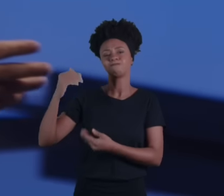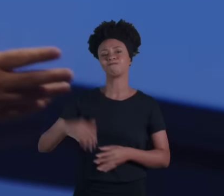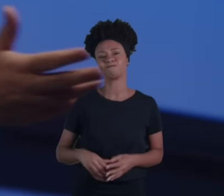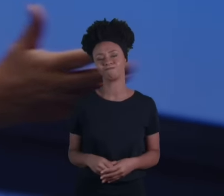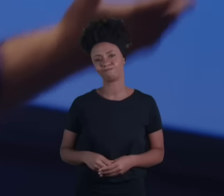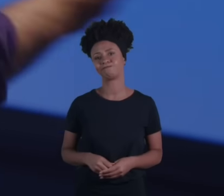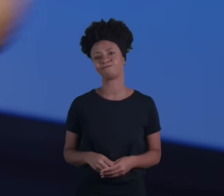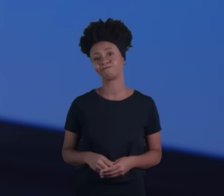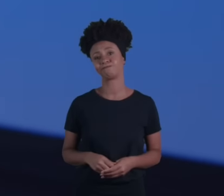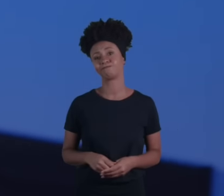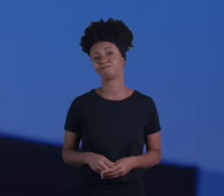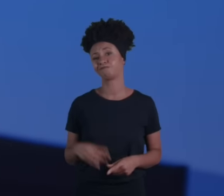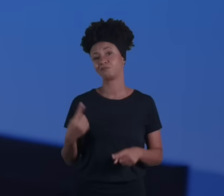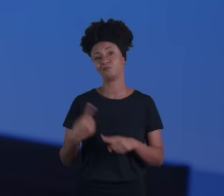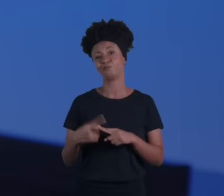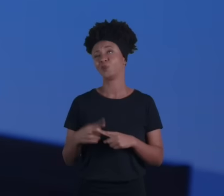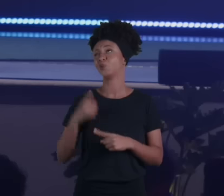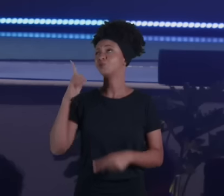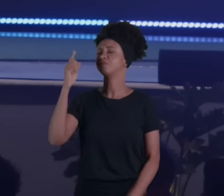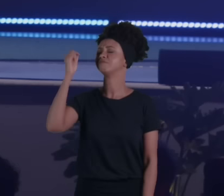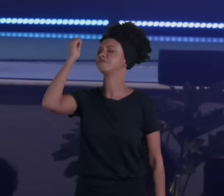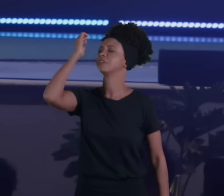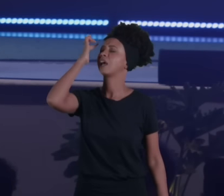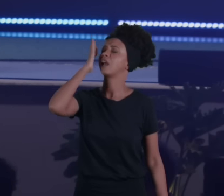por tanta graça.